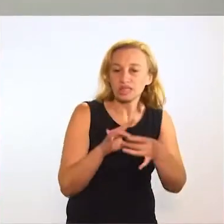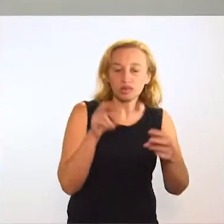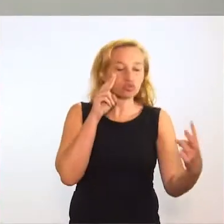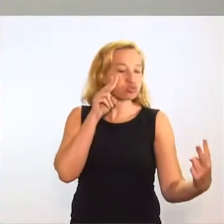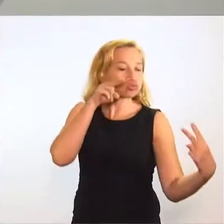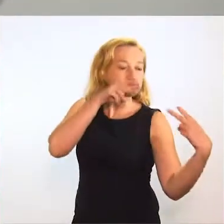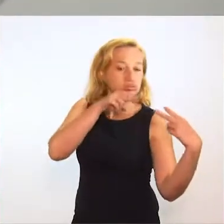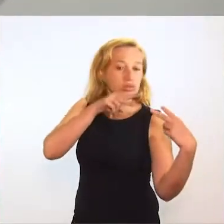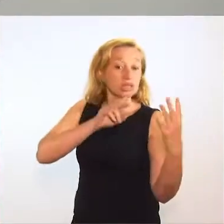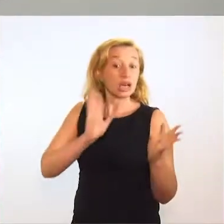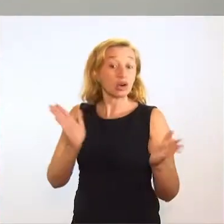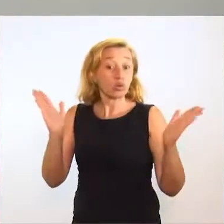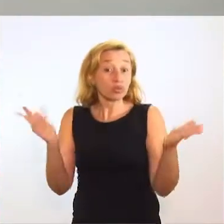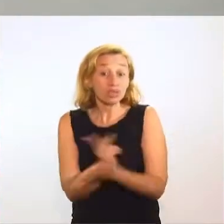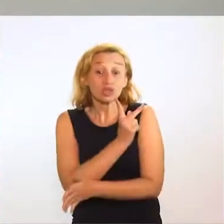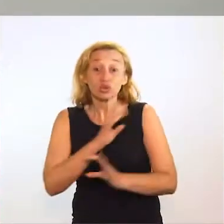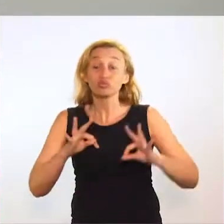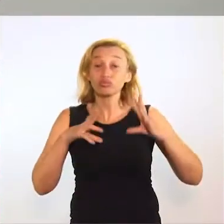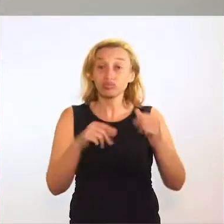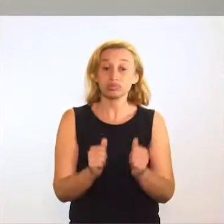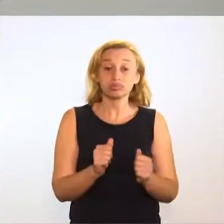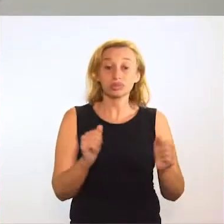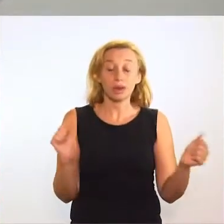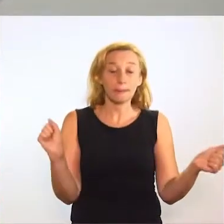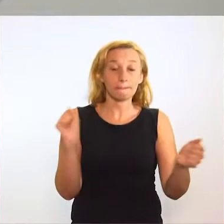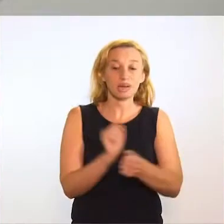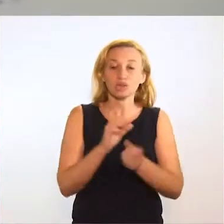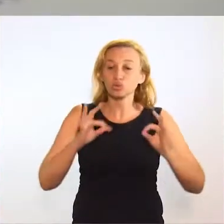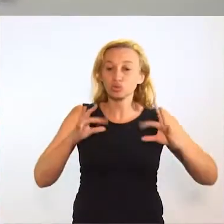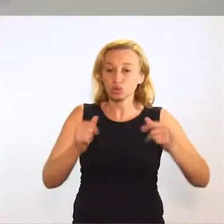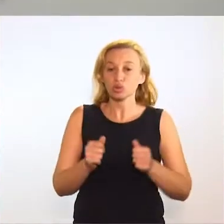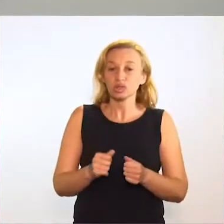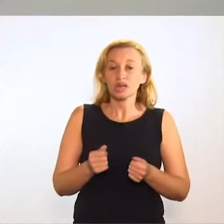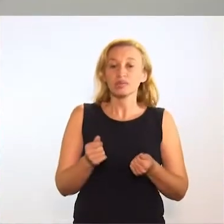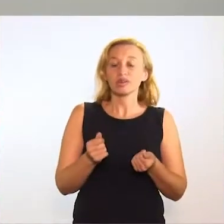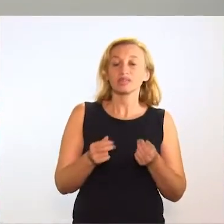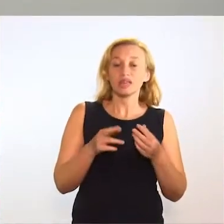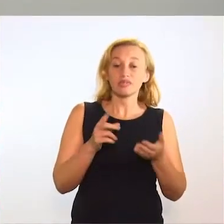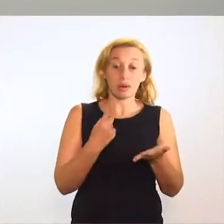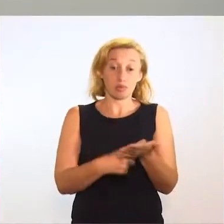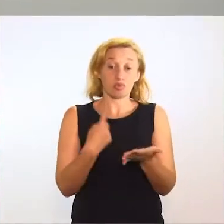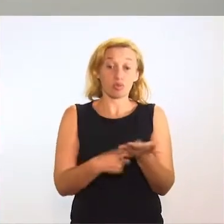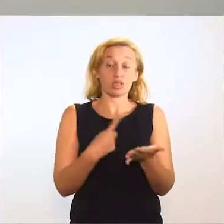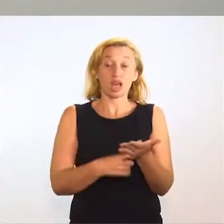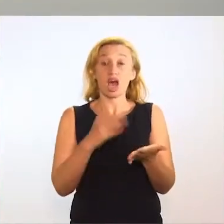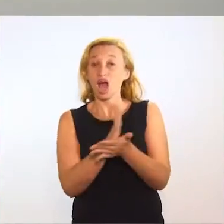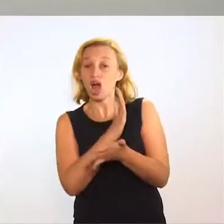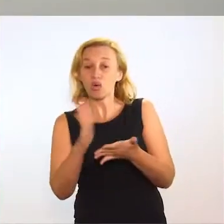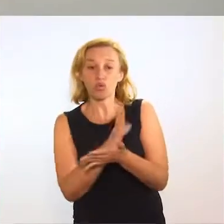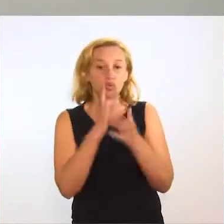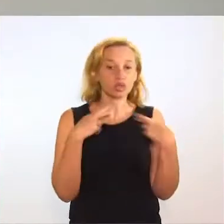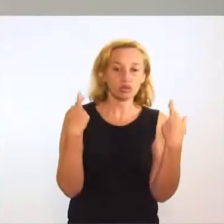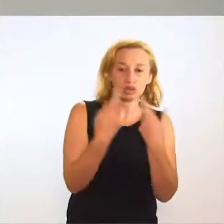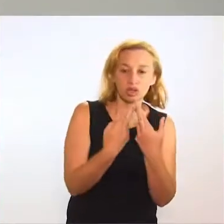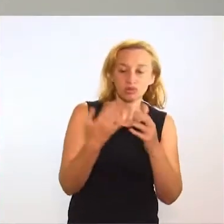de olho no olho. E aí, quando aconteceu tudo isso, a gente falou, uau, vamos lá. Primeiro a gente agendava algumas reuniões só para fazer a agenda pelo WhatsApp, já algumas não